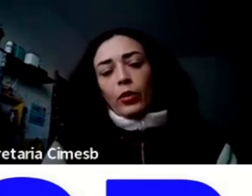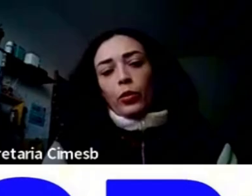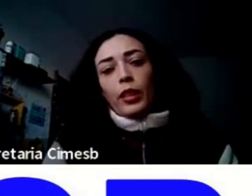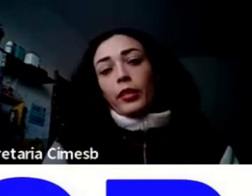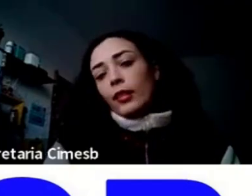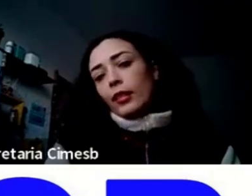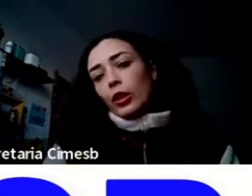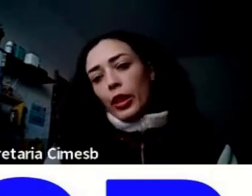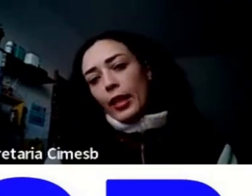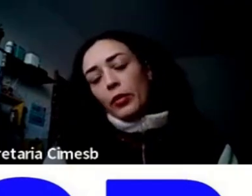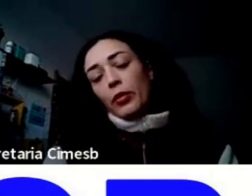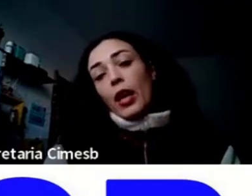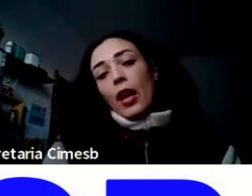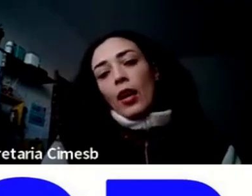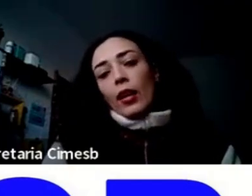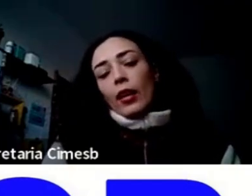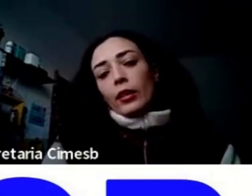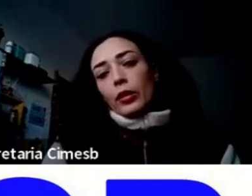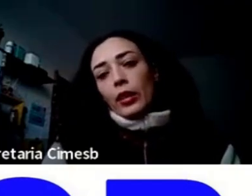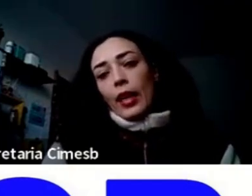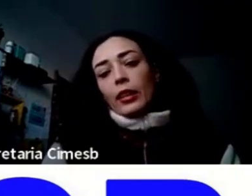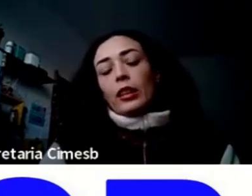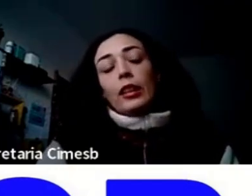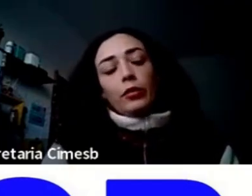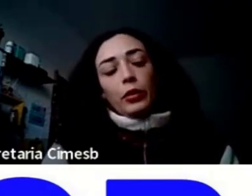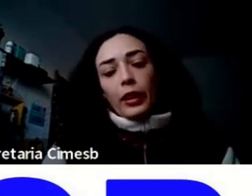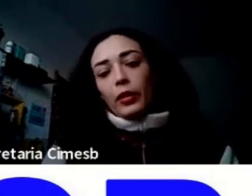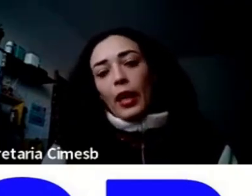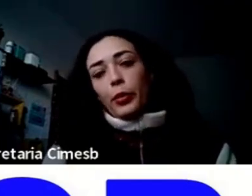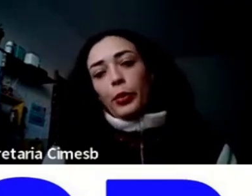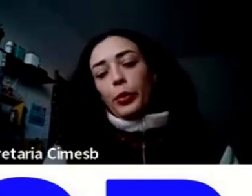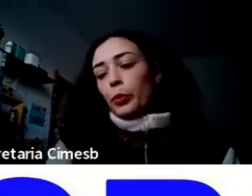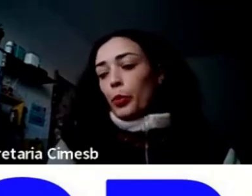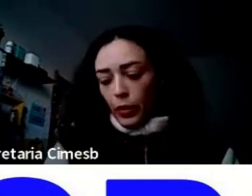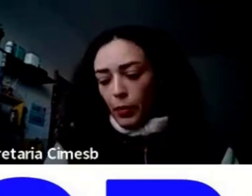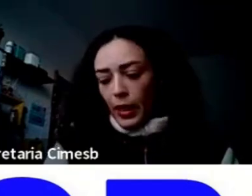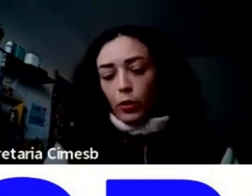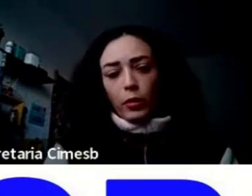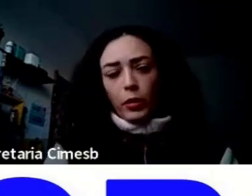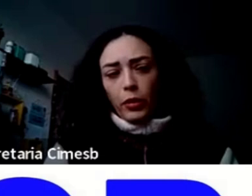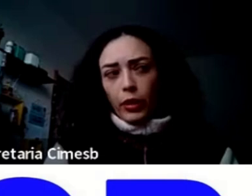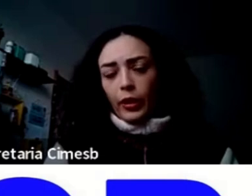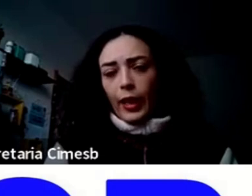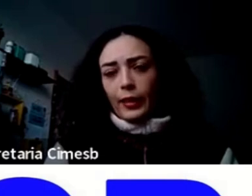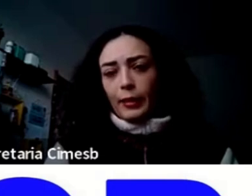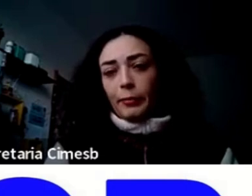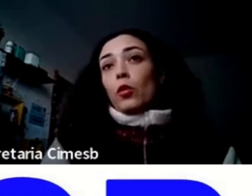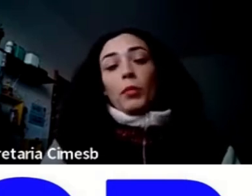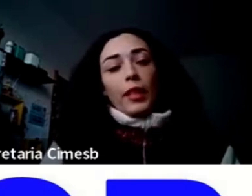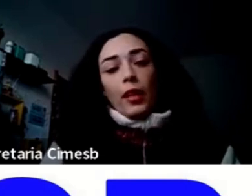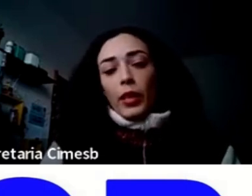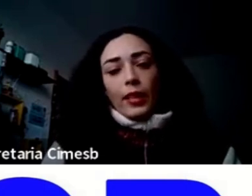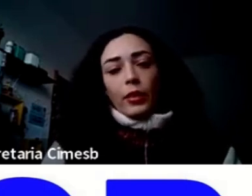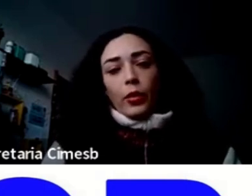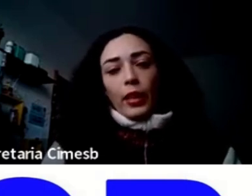deles, do jeito que eles enxergam a sociedade. Então, voltando lá para o que eu trabalhei em 2023,